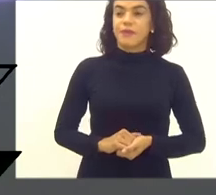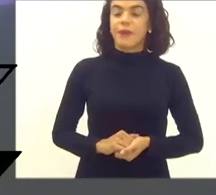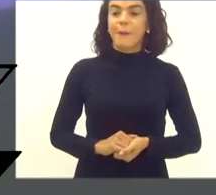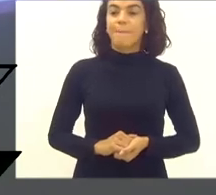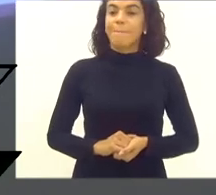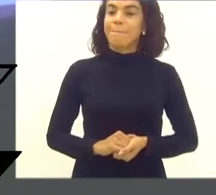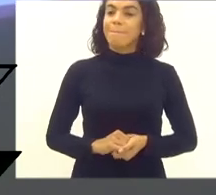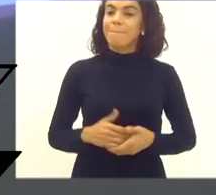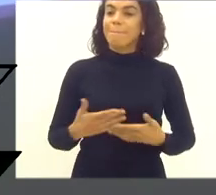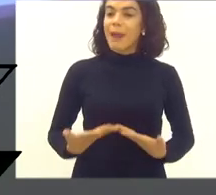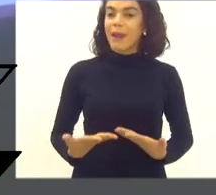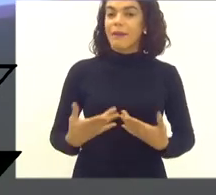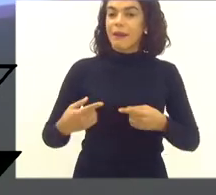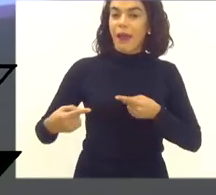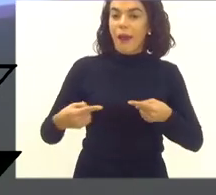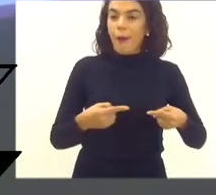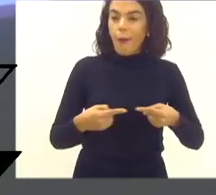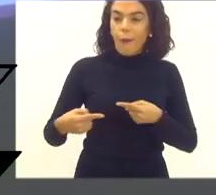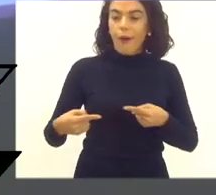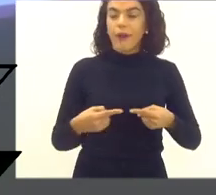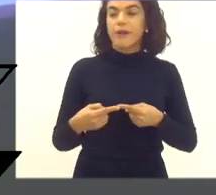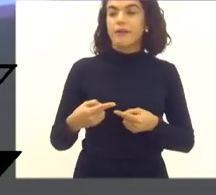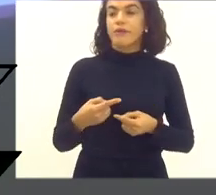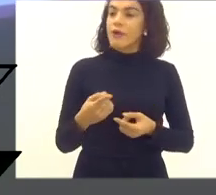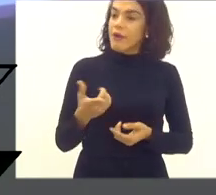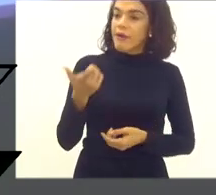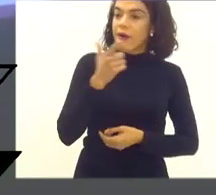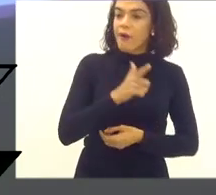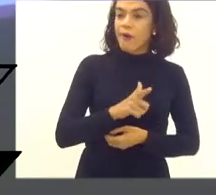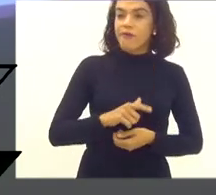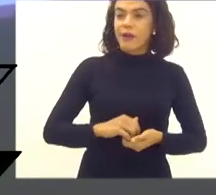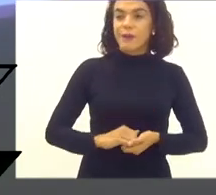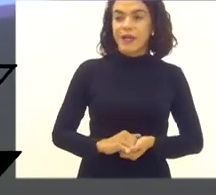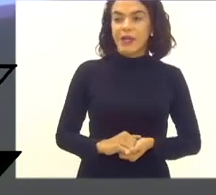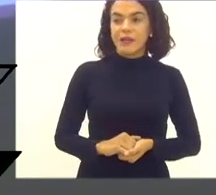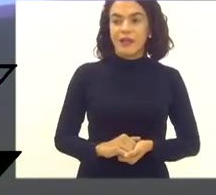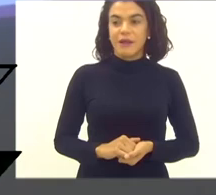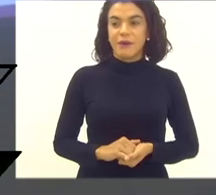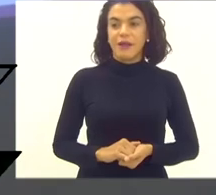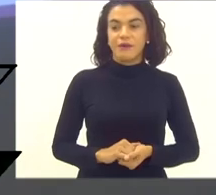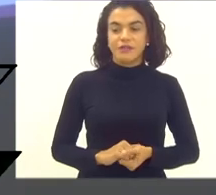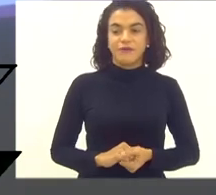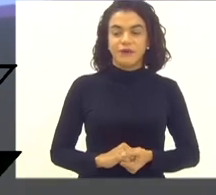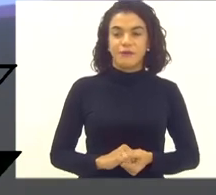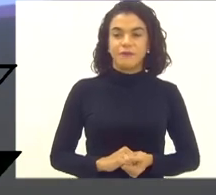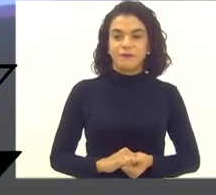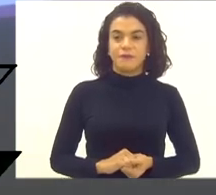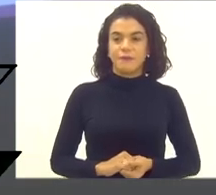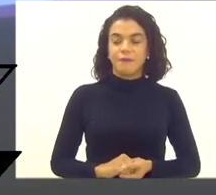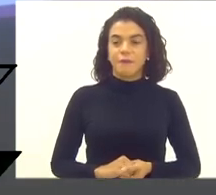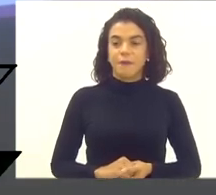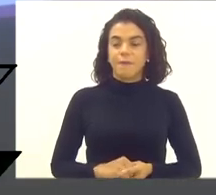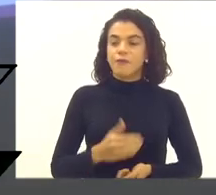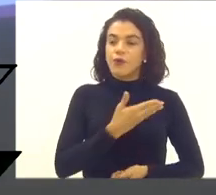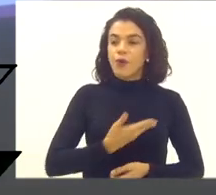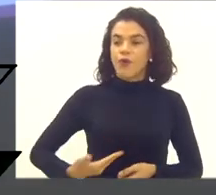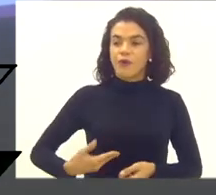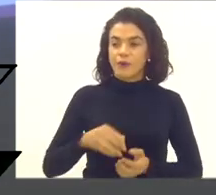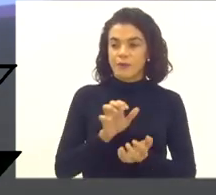para quem tá concorrendo aí e acabou ganhando o governo do estado de Pernambuco